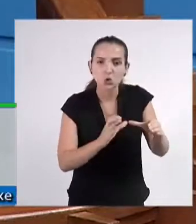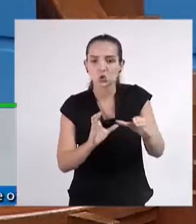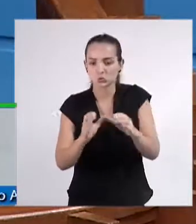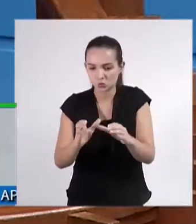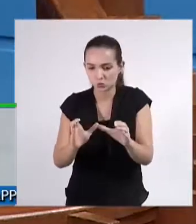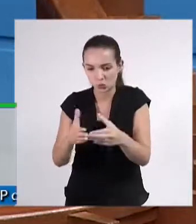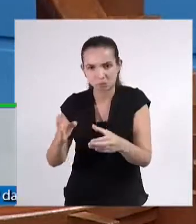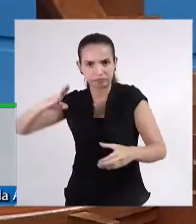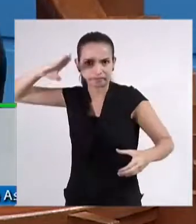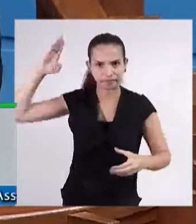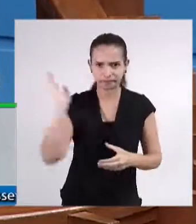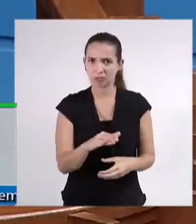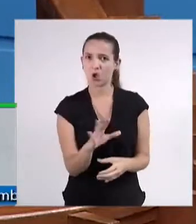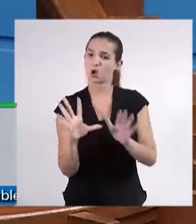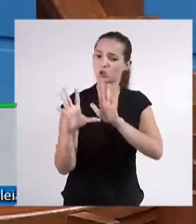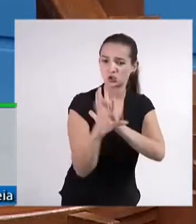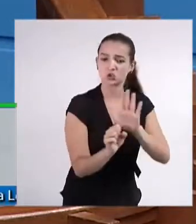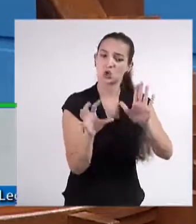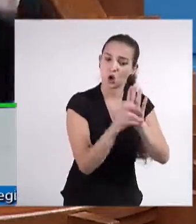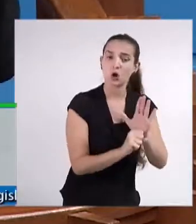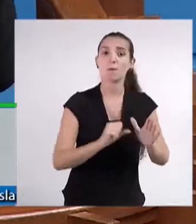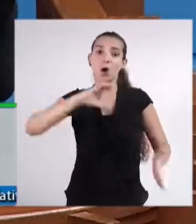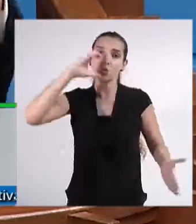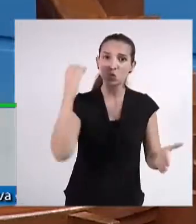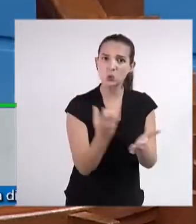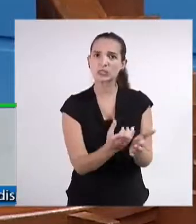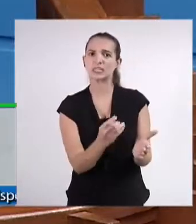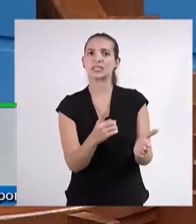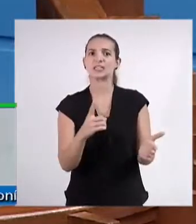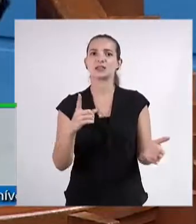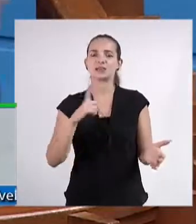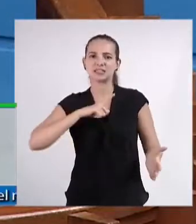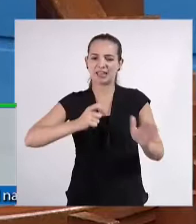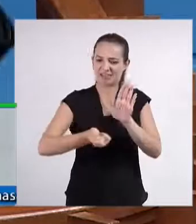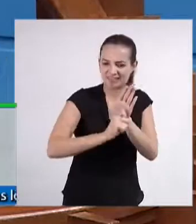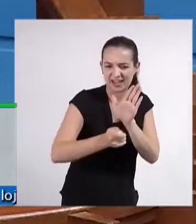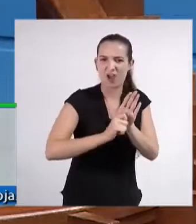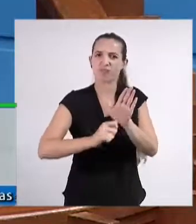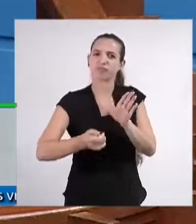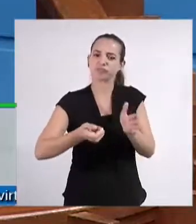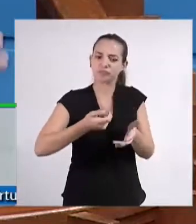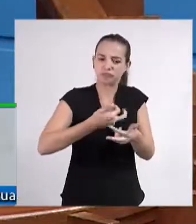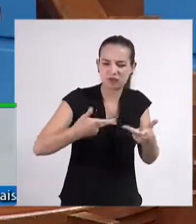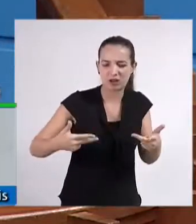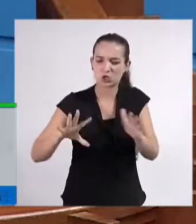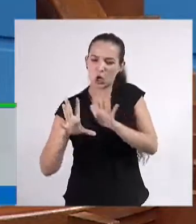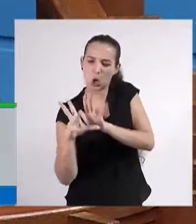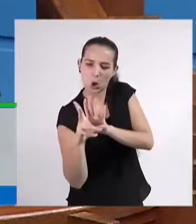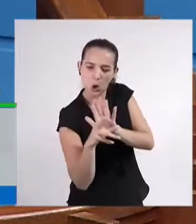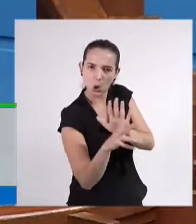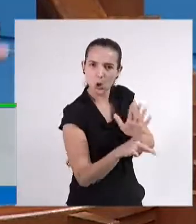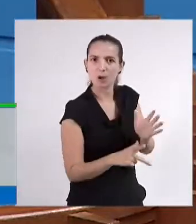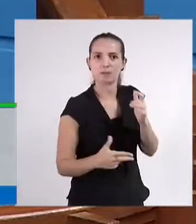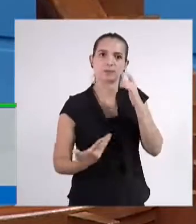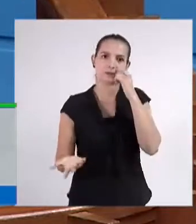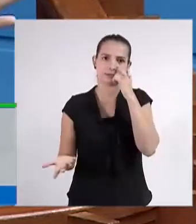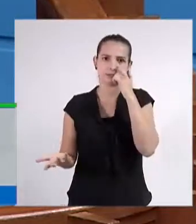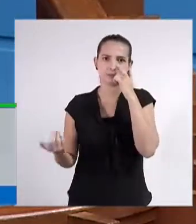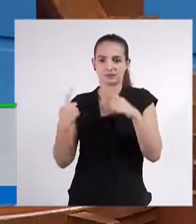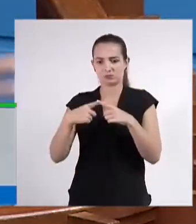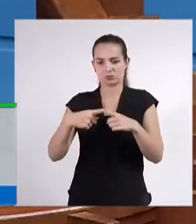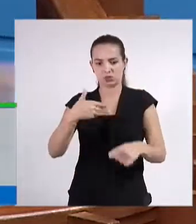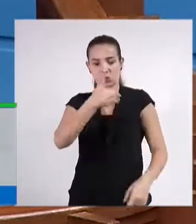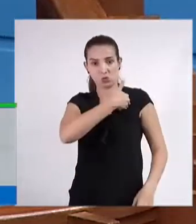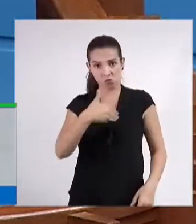as milícias, o crime organizado e a bandidagem que esse governo gosta tanto de falar, e